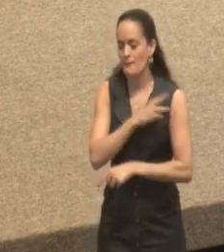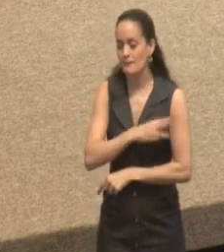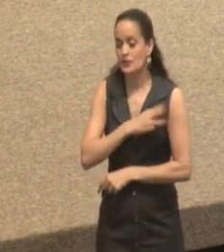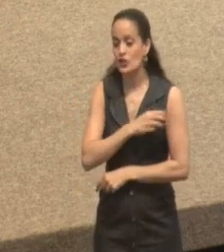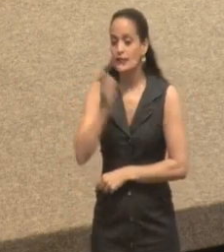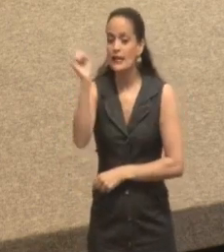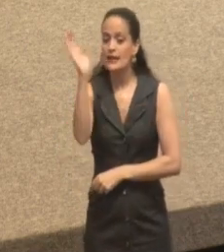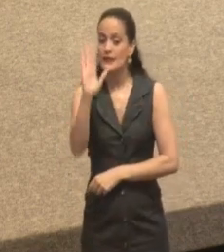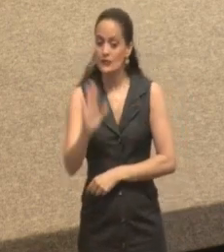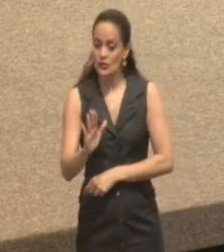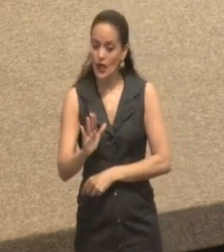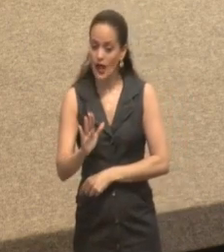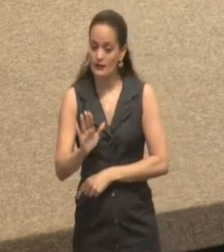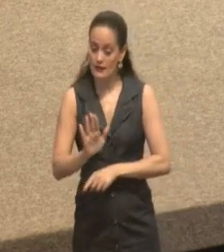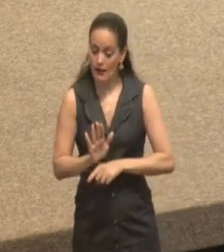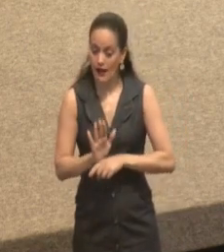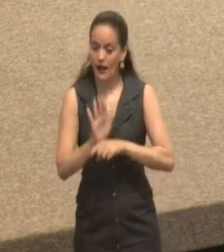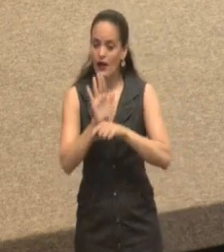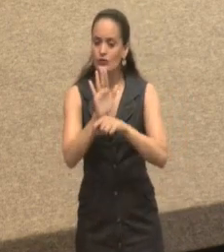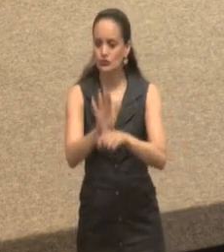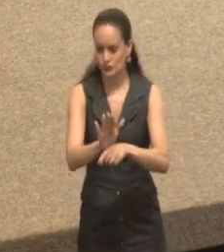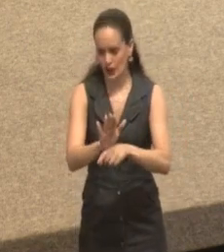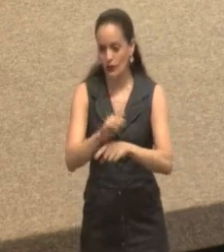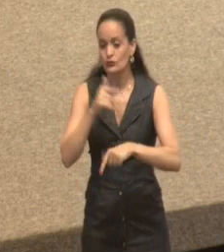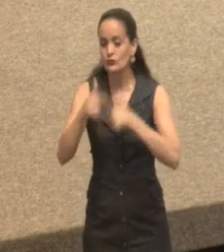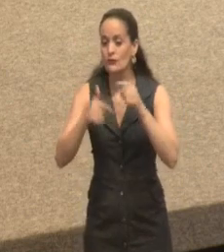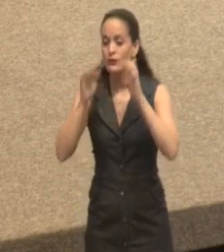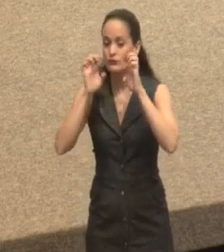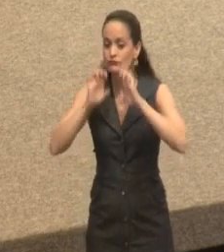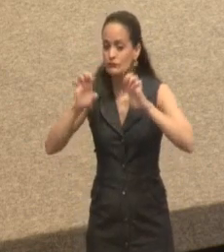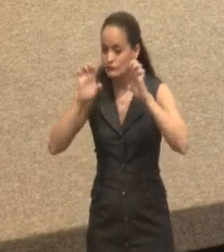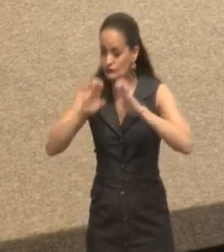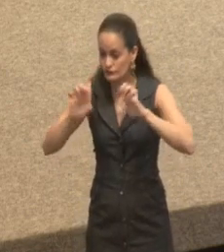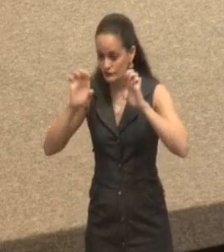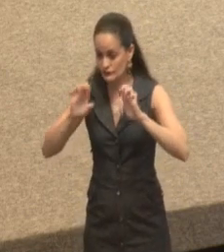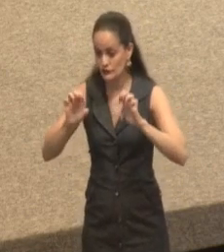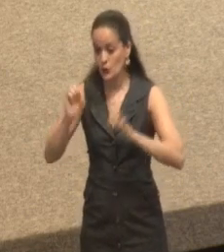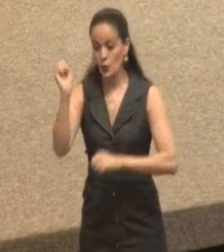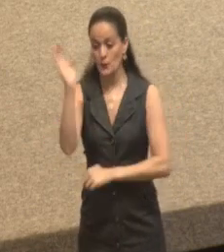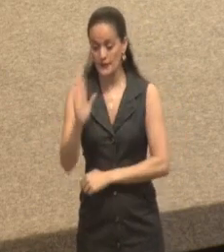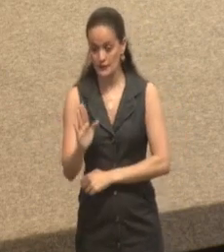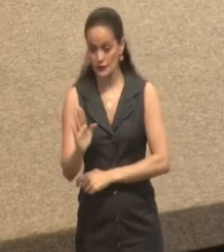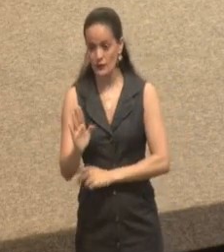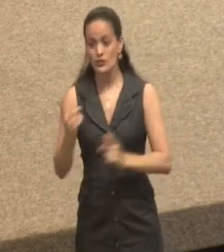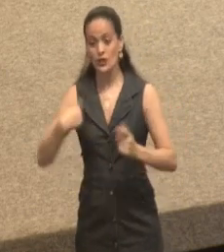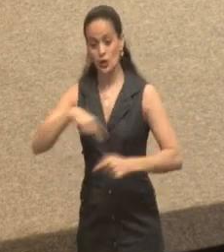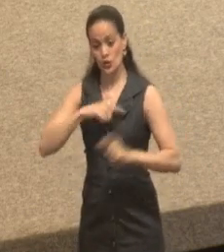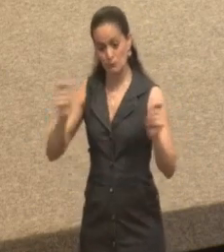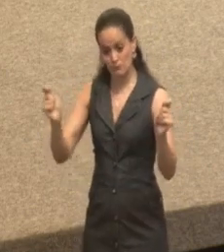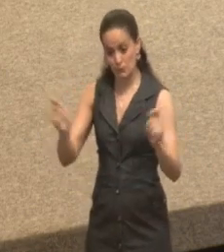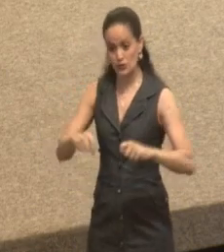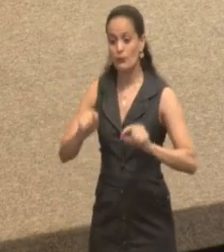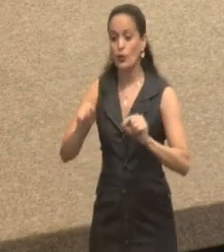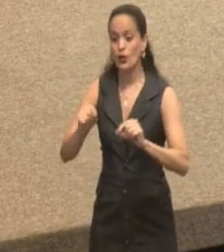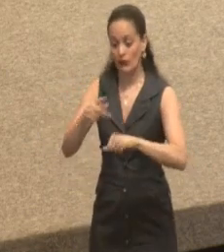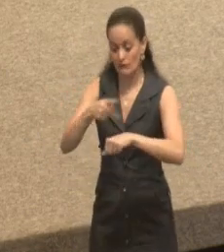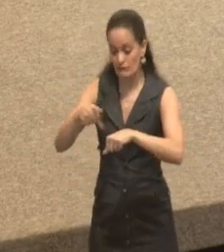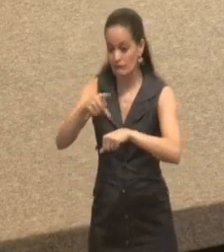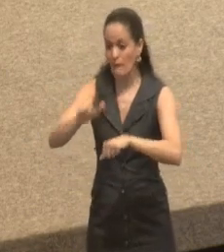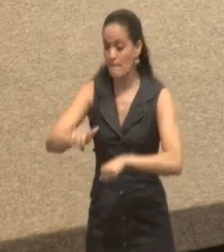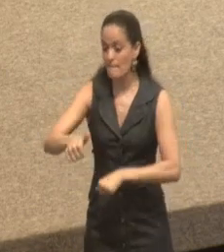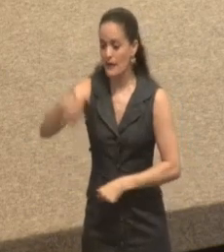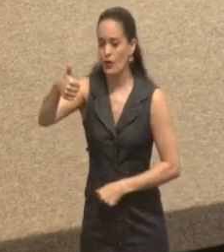contribuirmos com a pregação do Evangelho em nosso país, para que possamos fazer um país melhor,